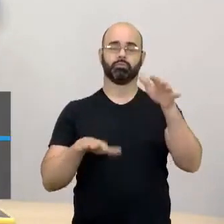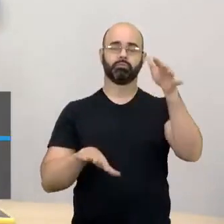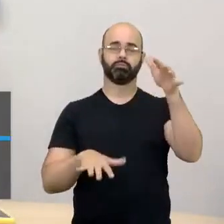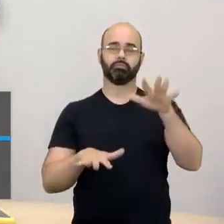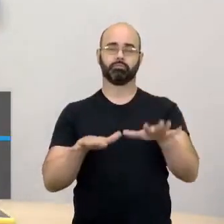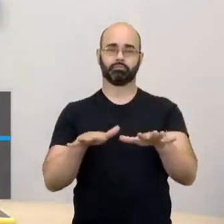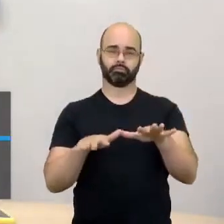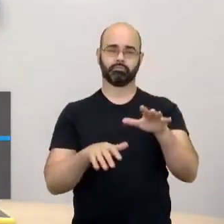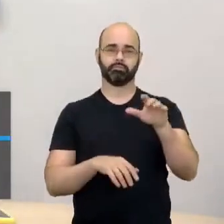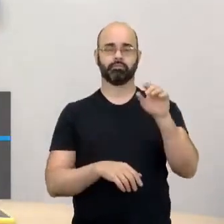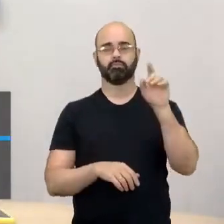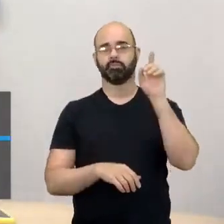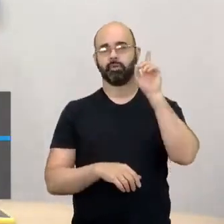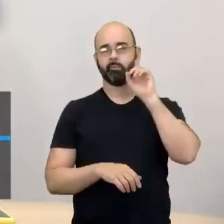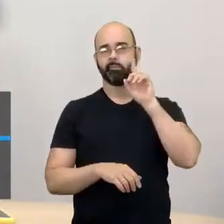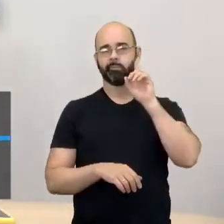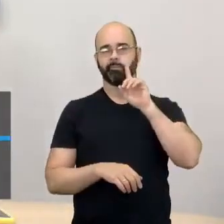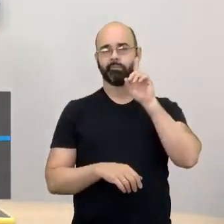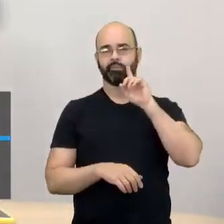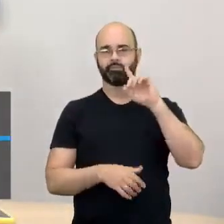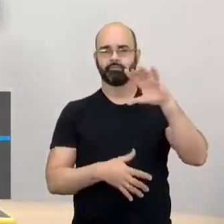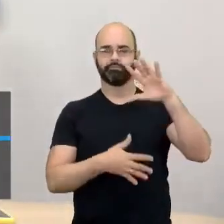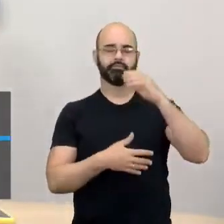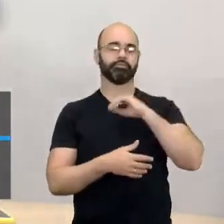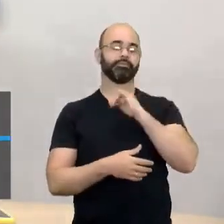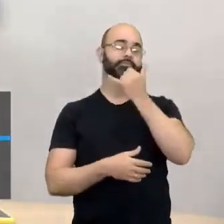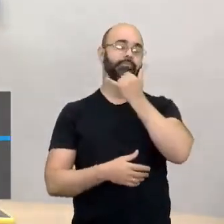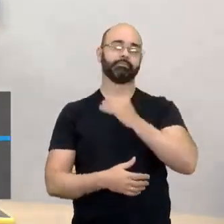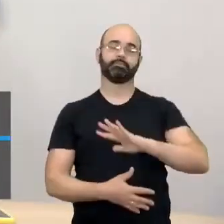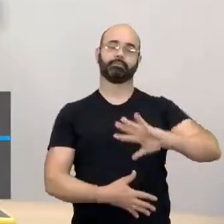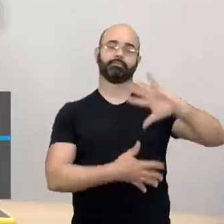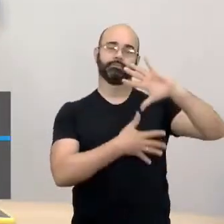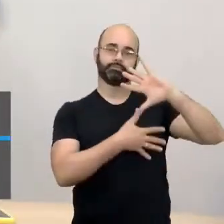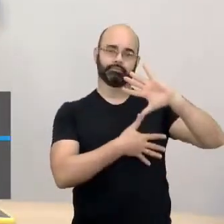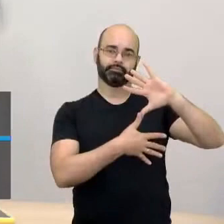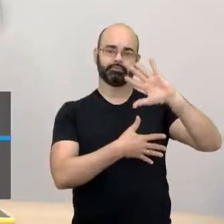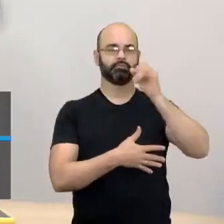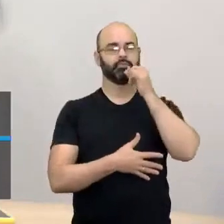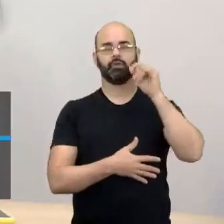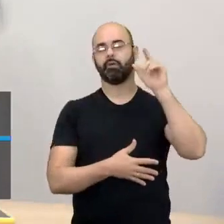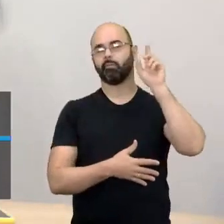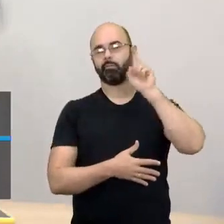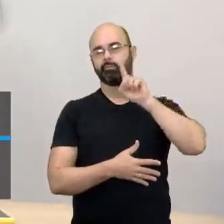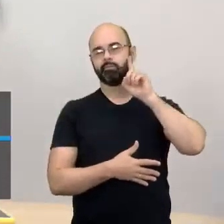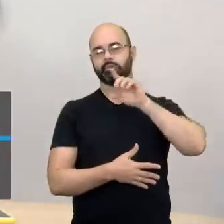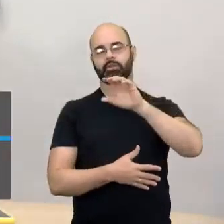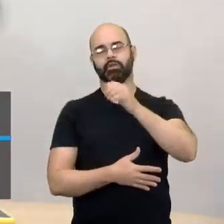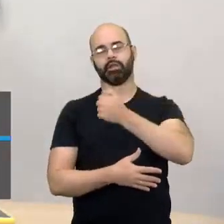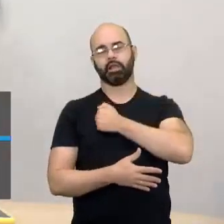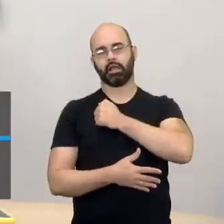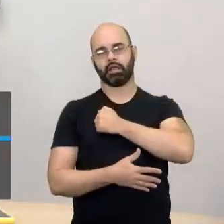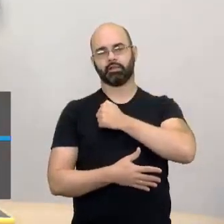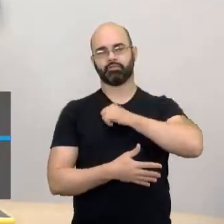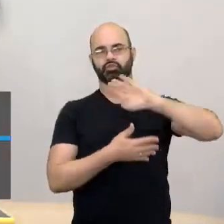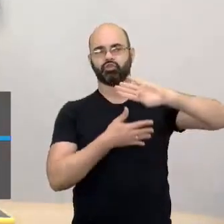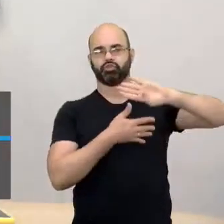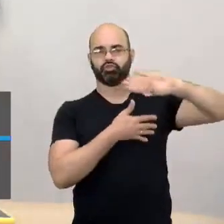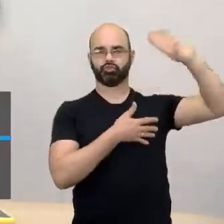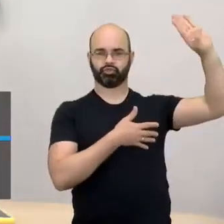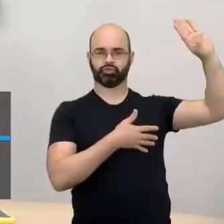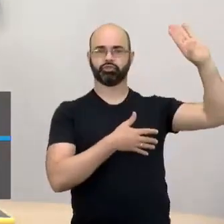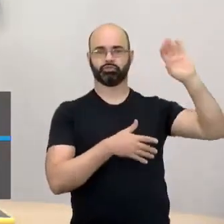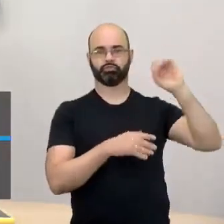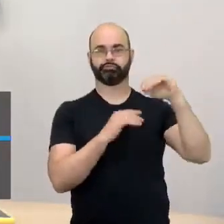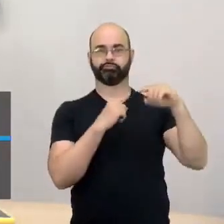continente americano, né? Vamos lá fazer uma comparação só com a América do Sul, vamos tirar os Estados Unidos e o Canadá que estão, né, num patamar superior,